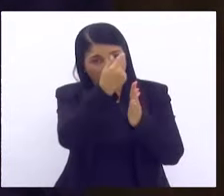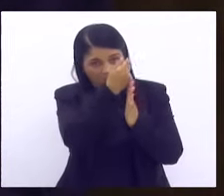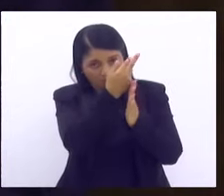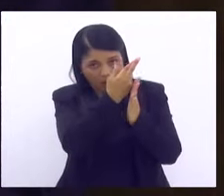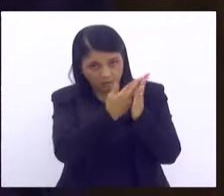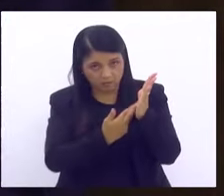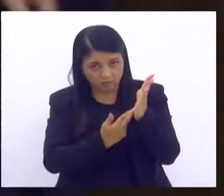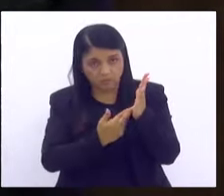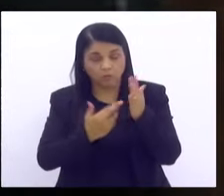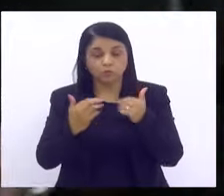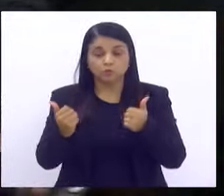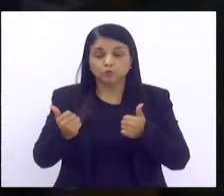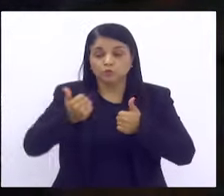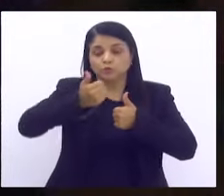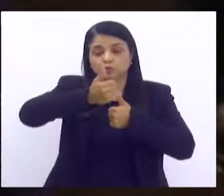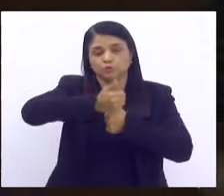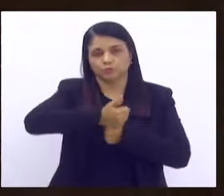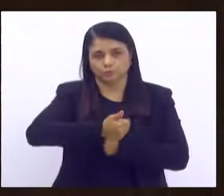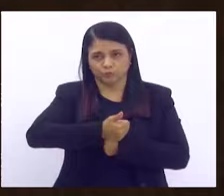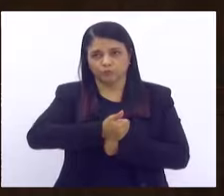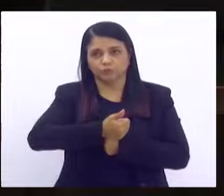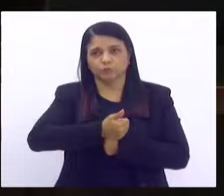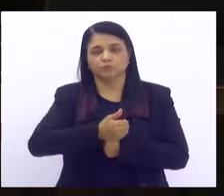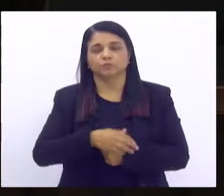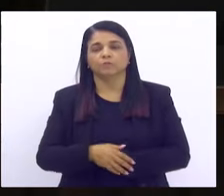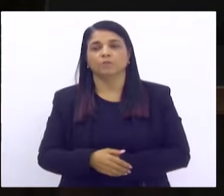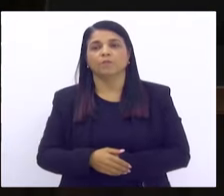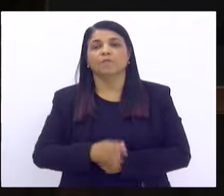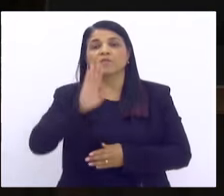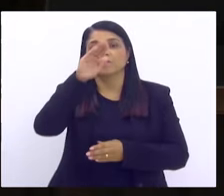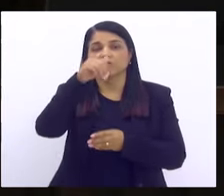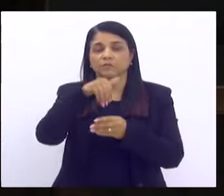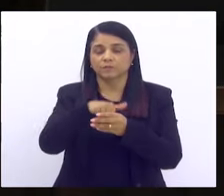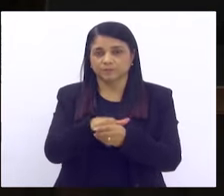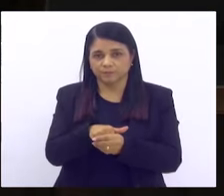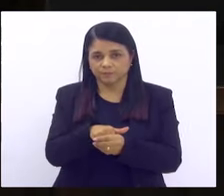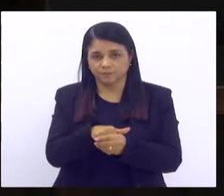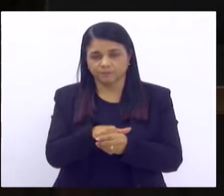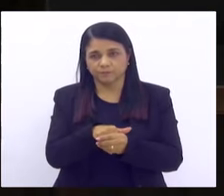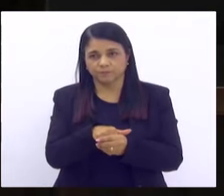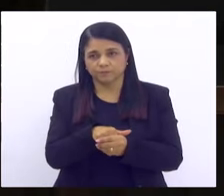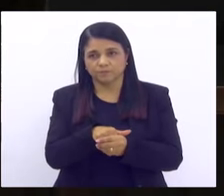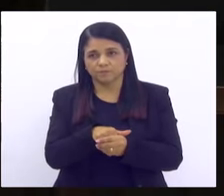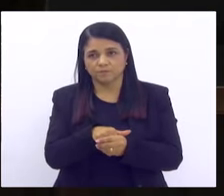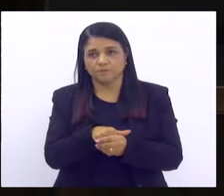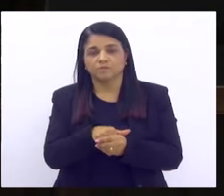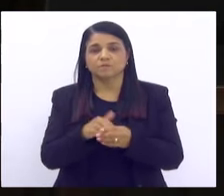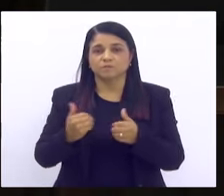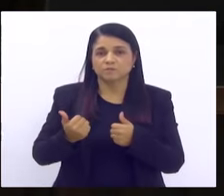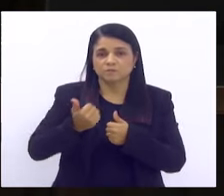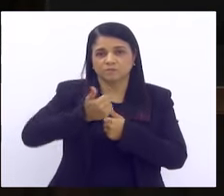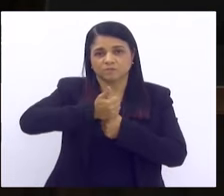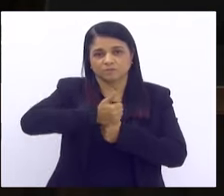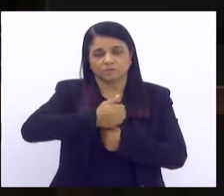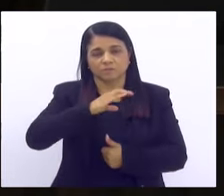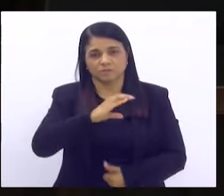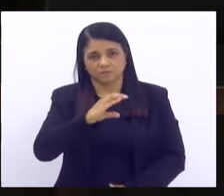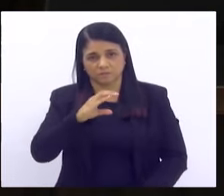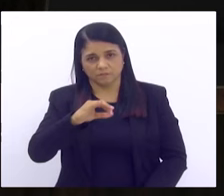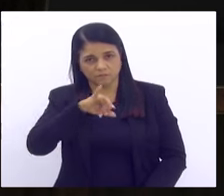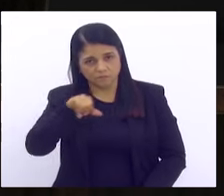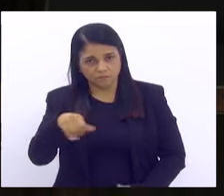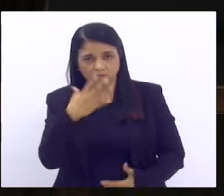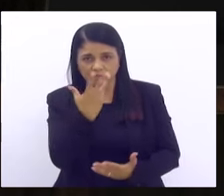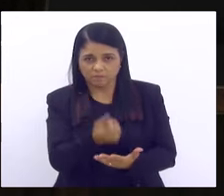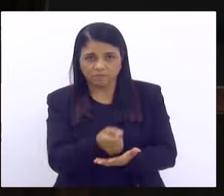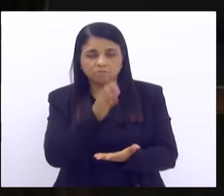por substitutivo. Em votação, o substitutivo da CCJ. Senhores que